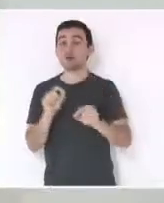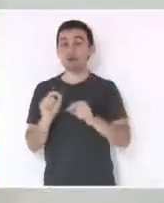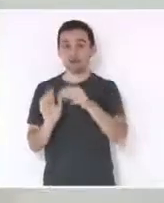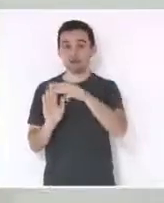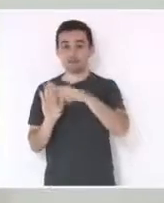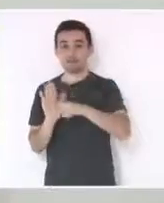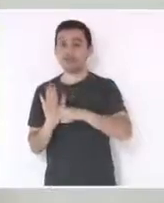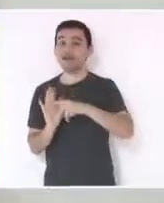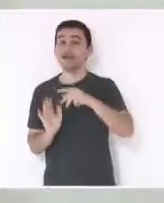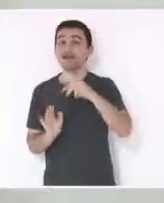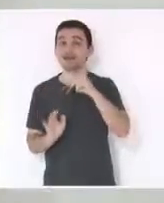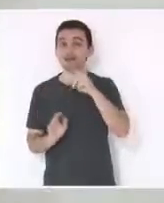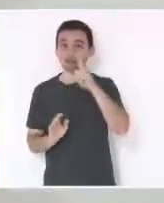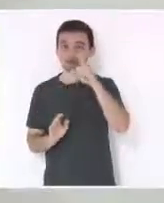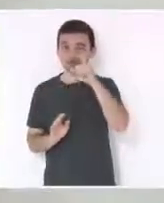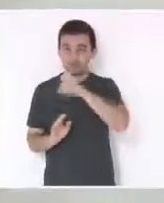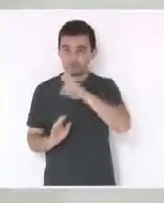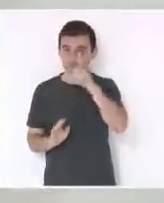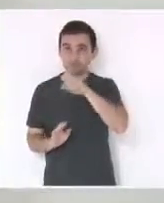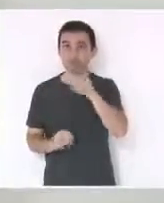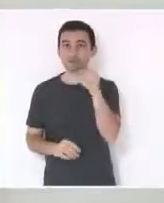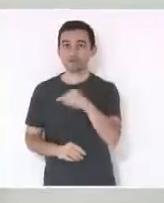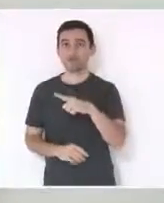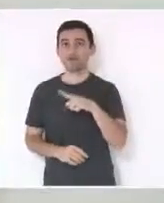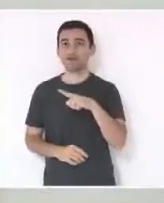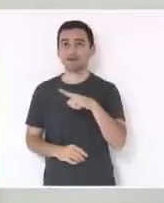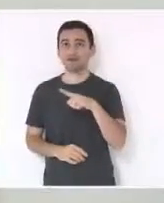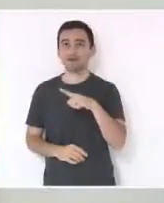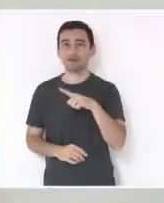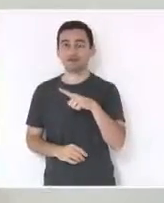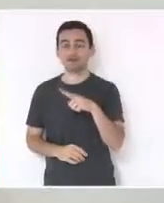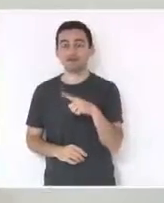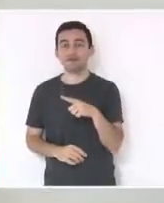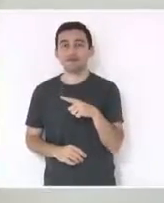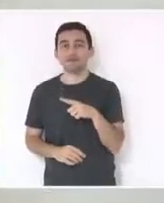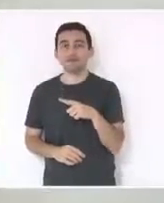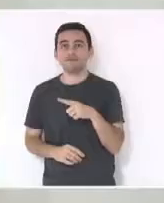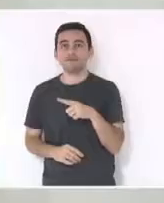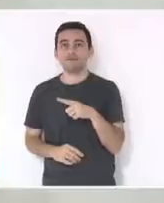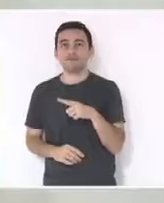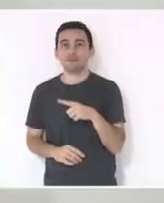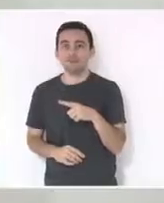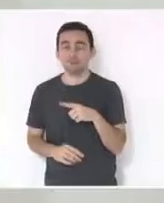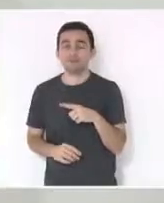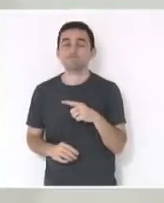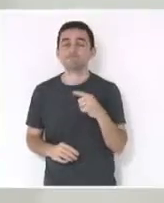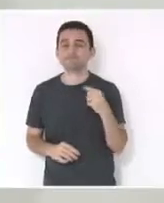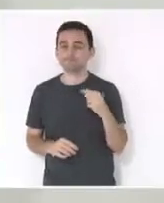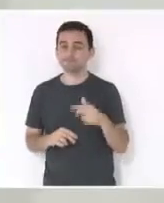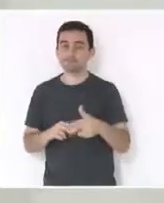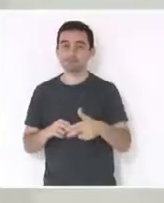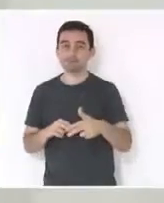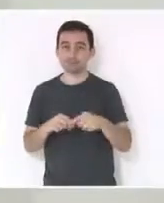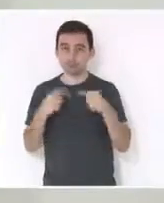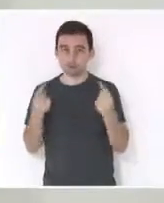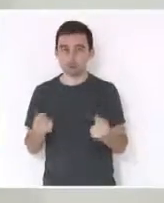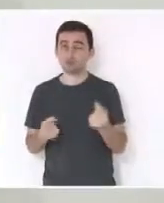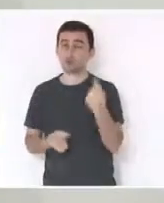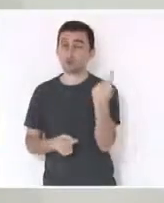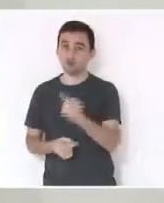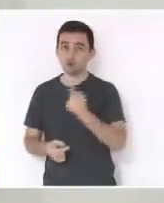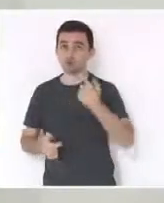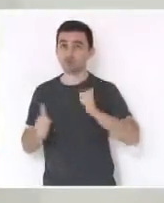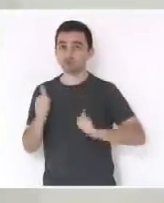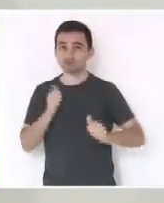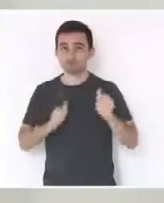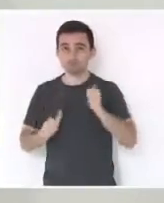mexeu na ordem tributária santa catarina portanto nós estamos esperançosos que